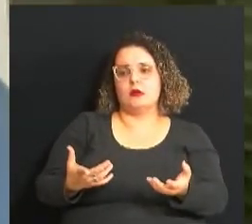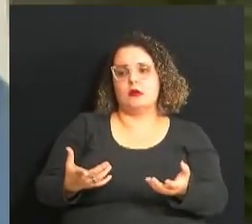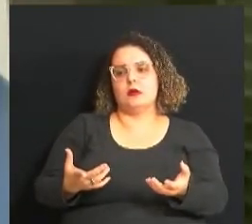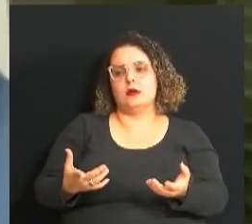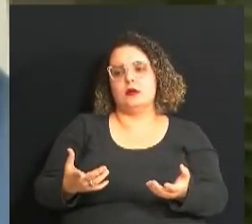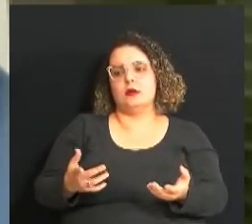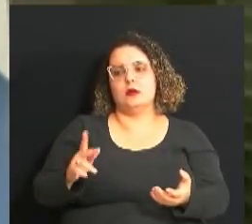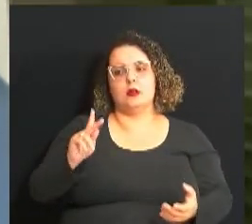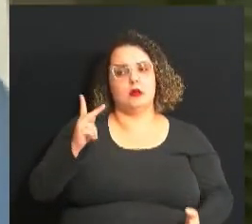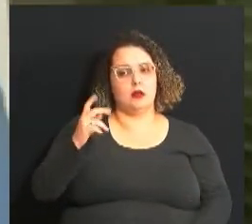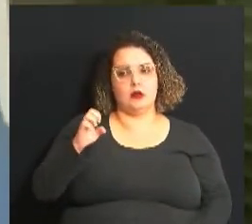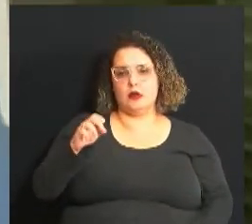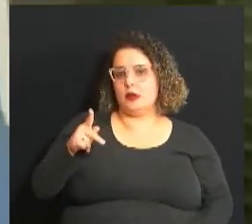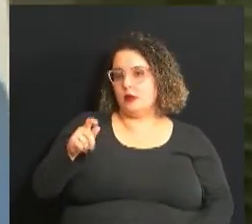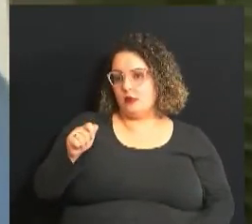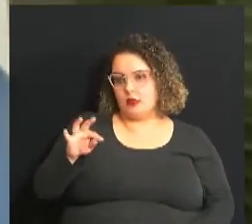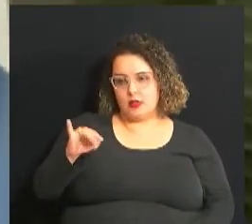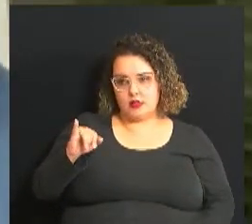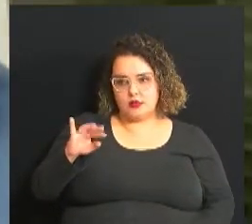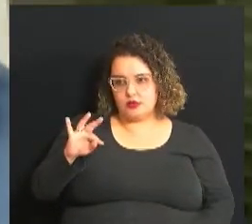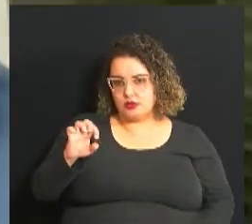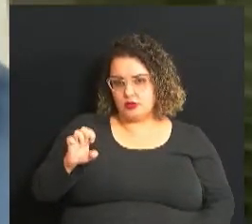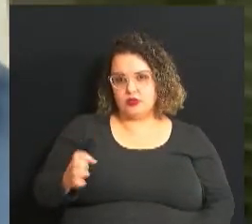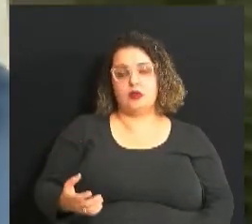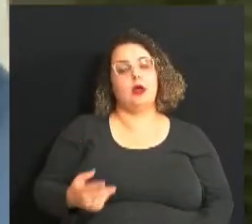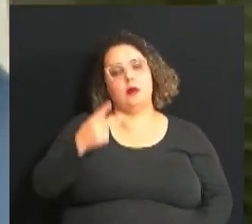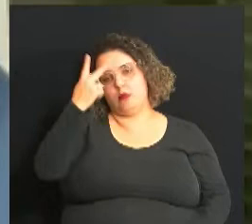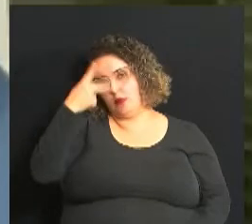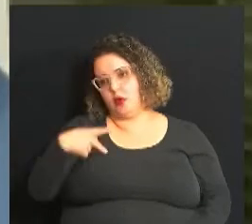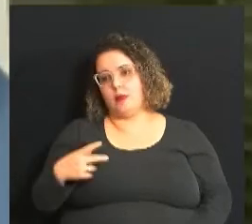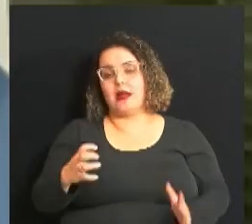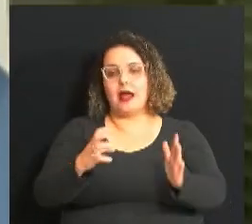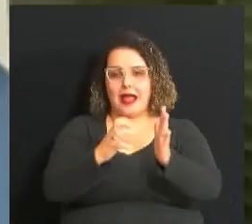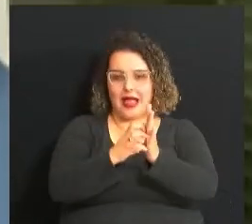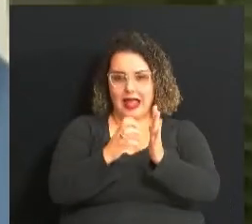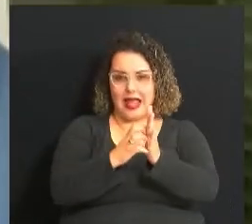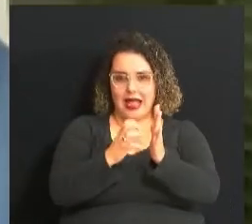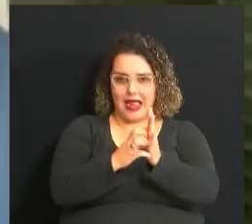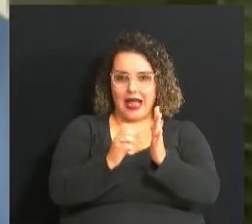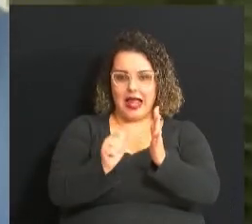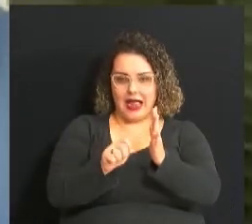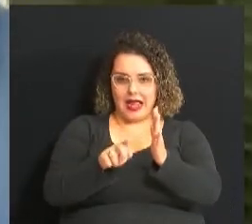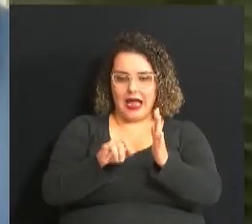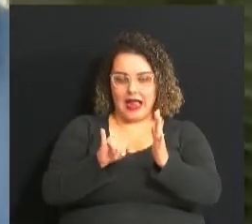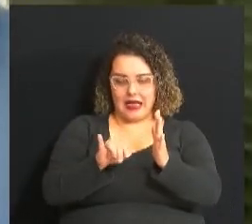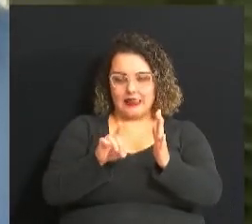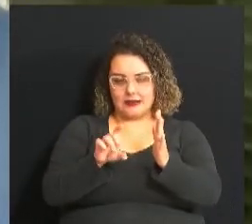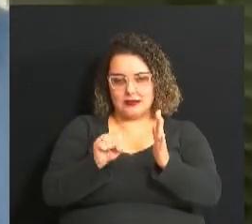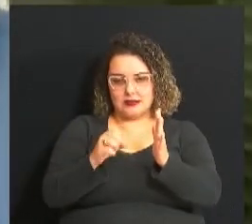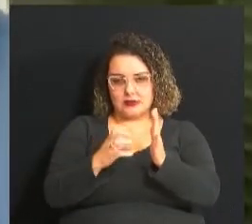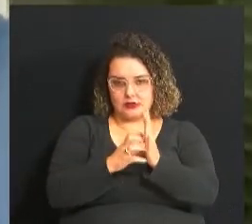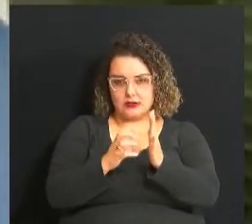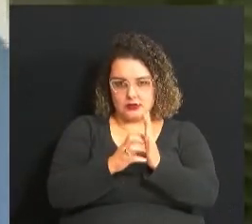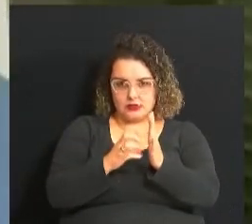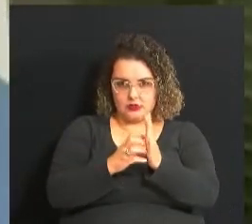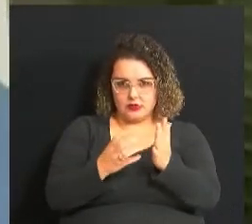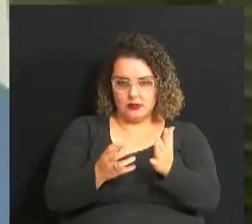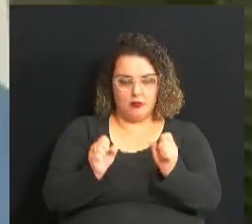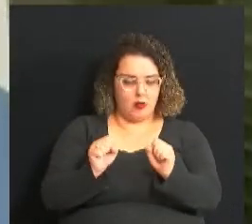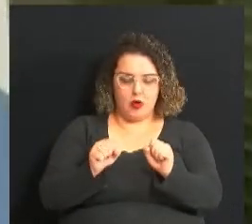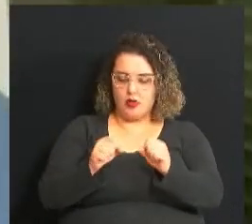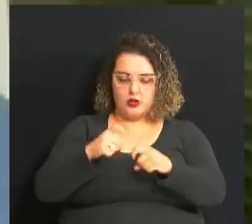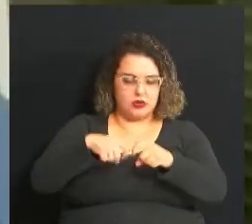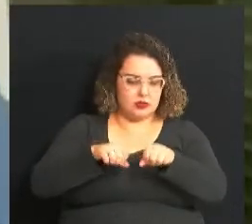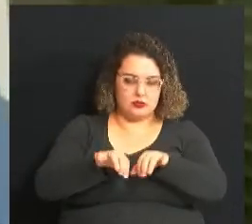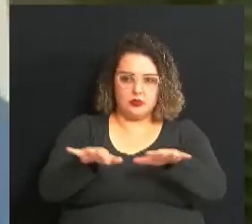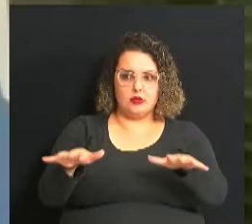doença sexualmente. A própria AIDS, né, é uma doença sexualmente transmissível. A gente tem uma tendência a